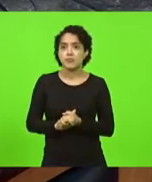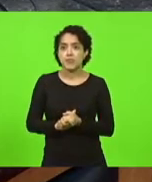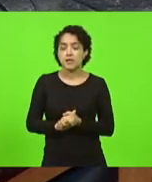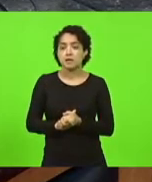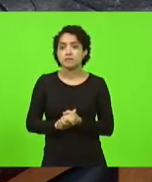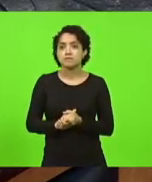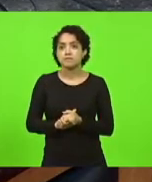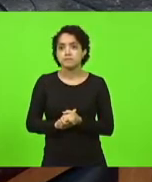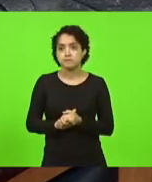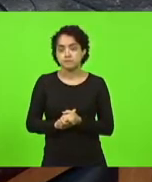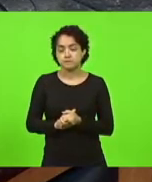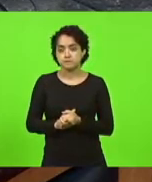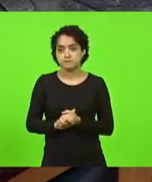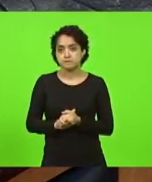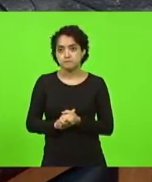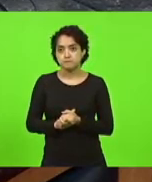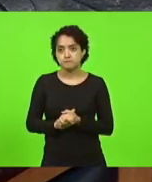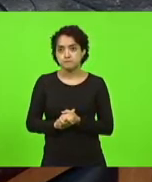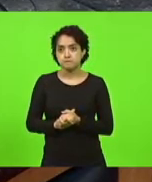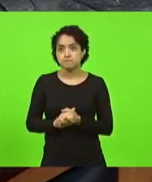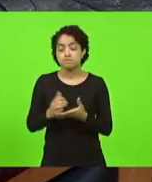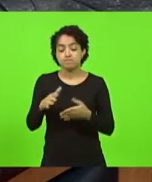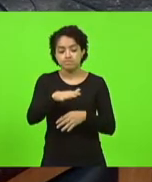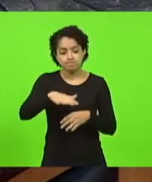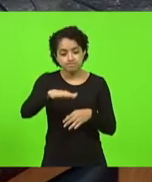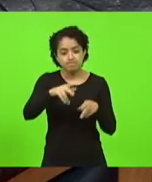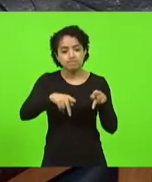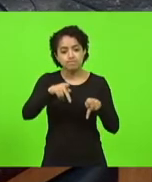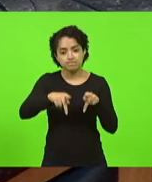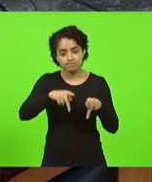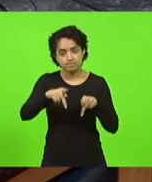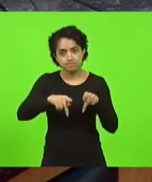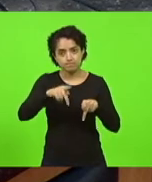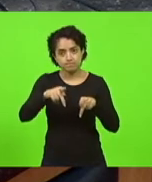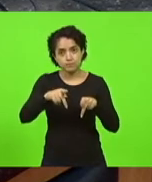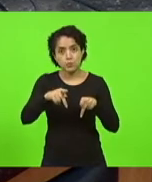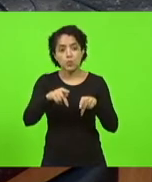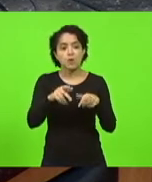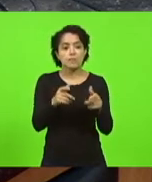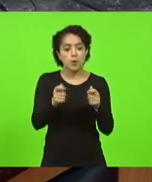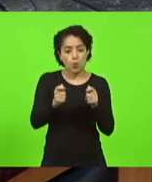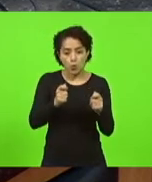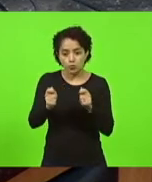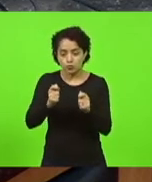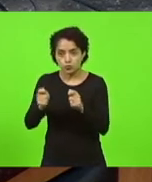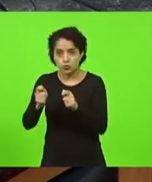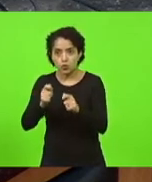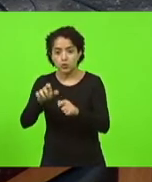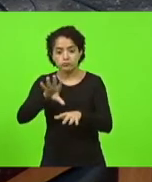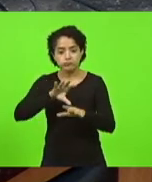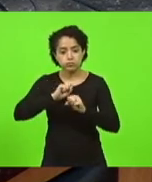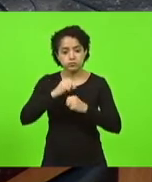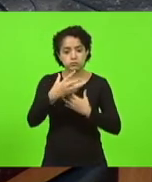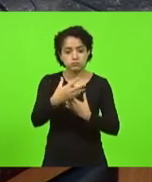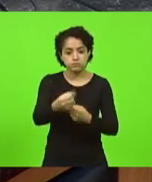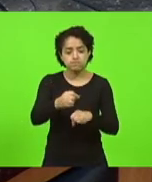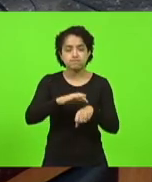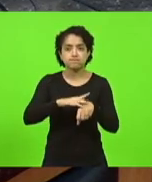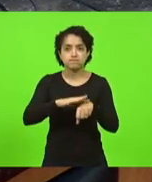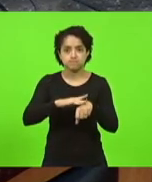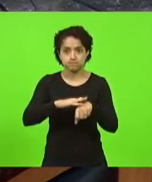parcela significativa da população para efetivo controle do contágio e